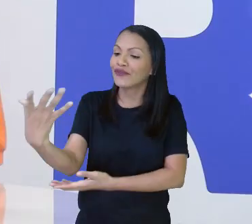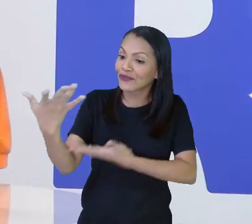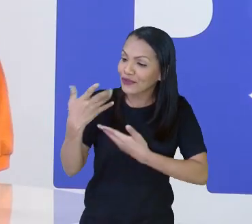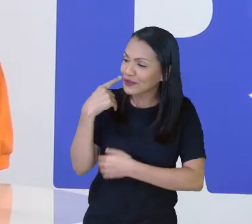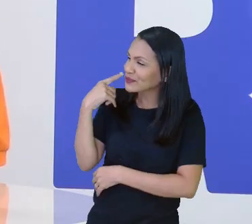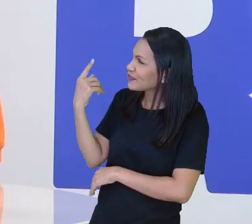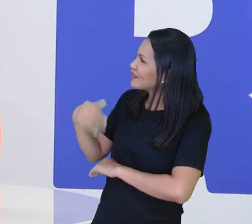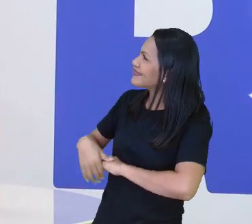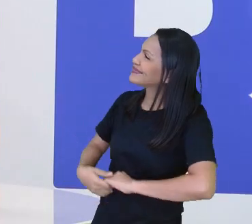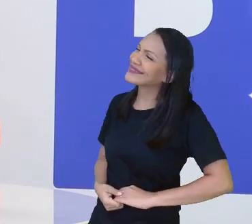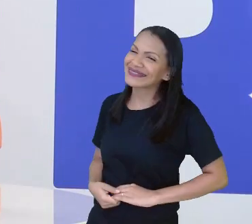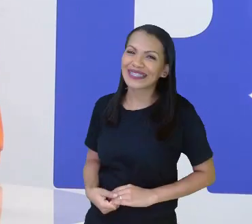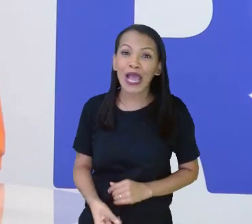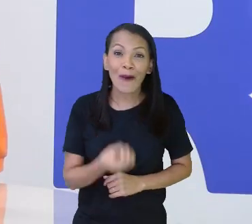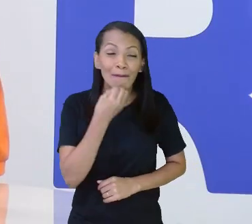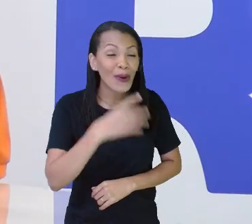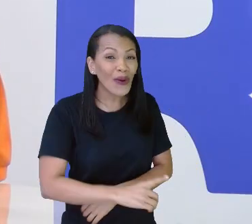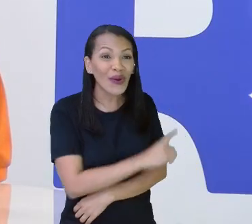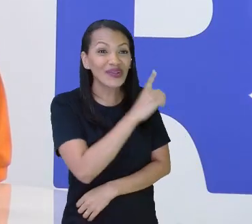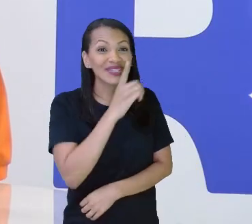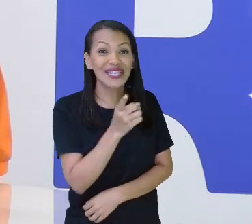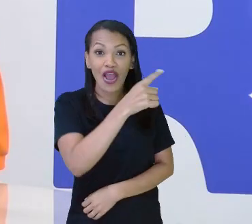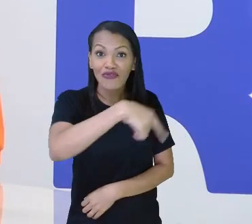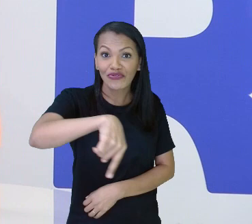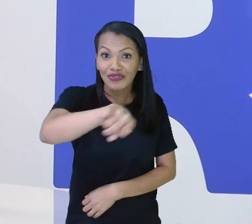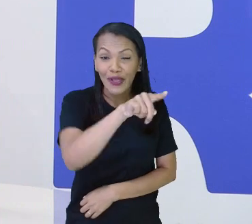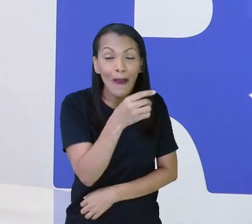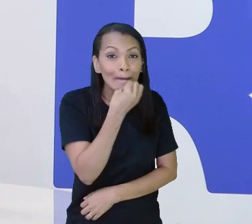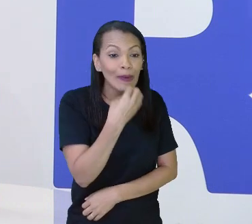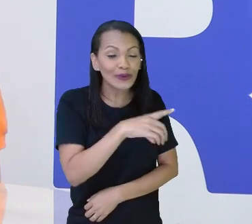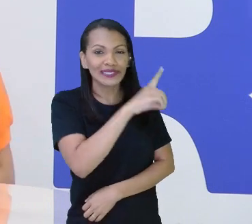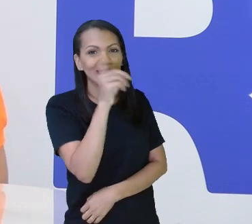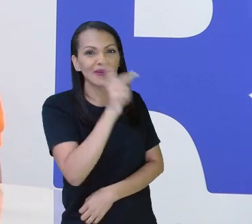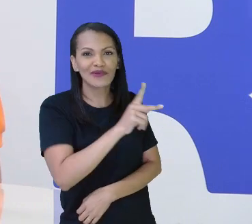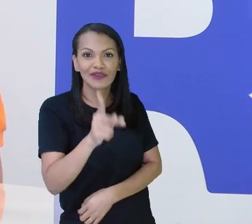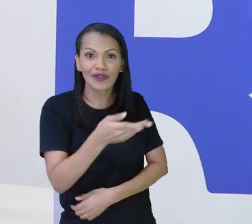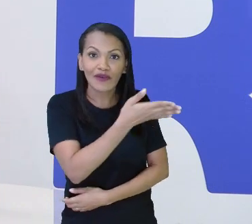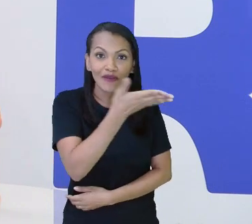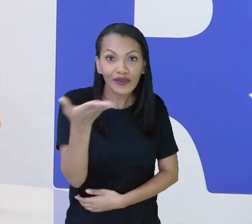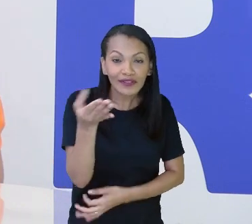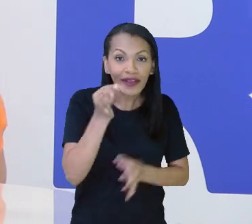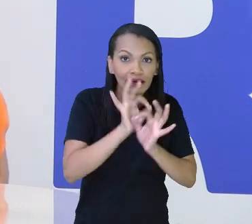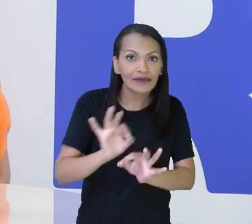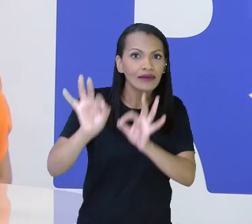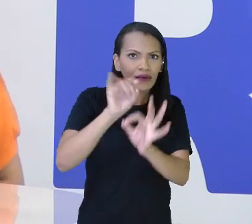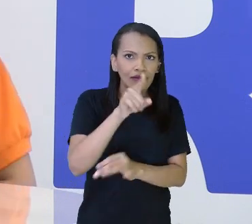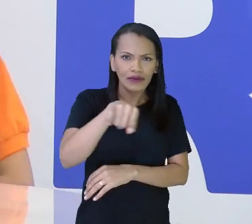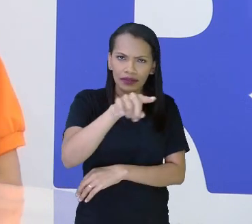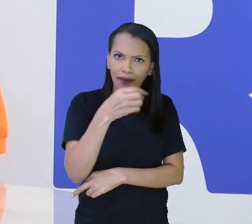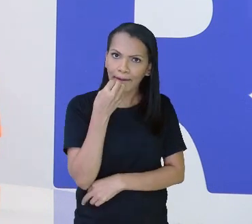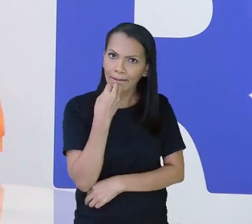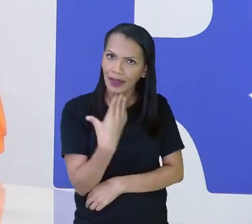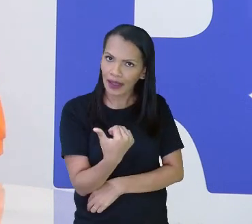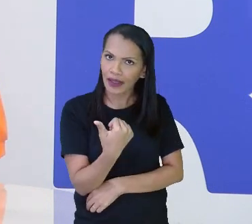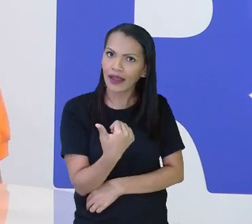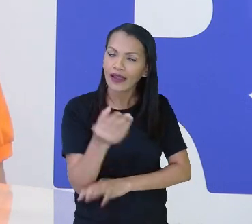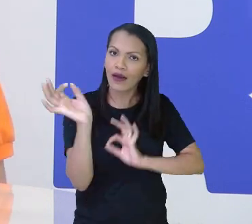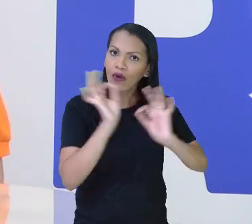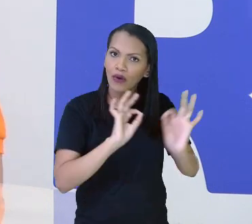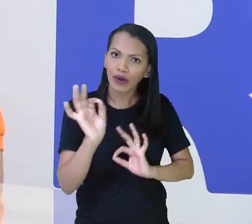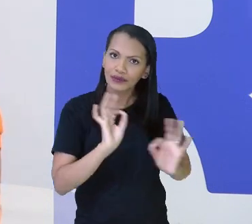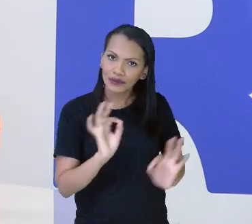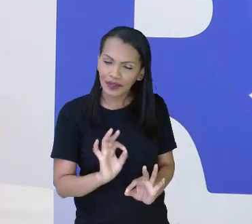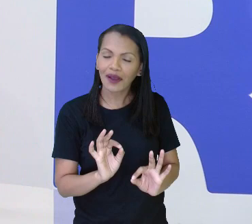dia, professora Abigail, bom dia, você que está em casa assistindo a gente. Tá todo mundo bem? Tá todo mundo pronto